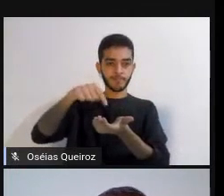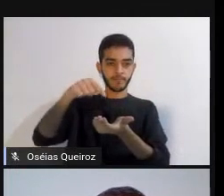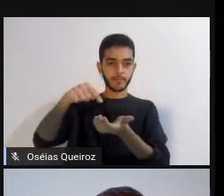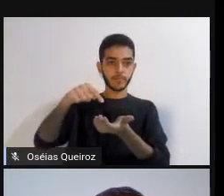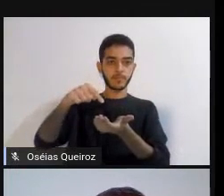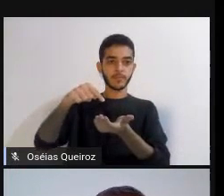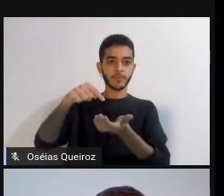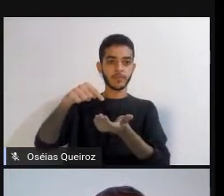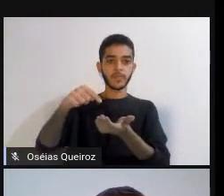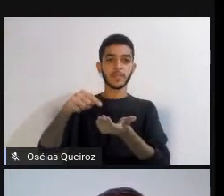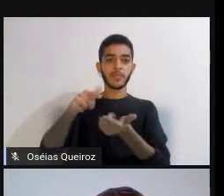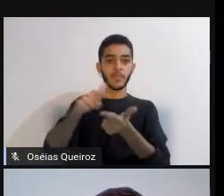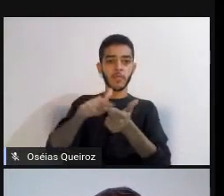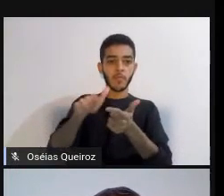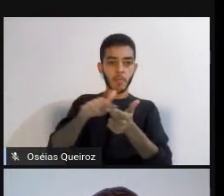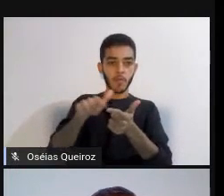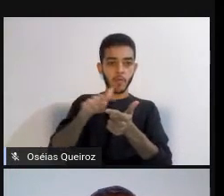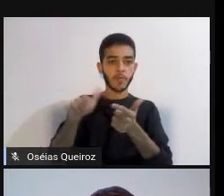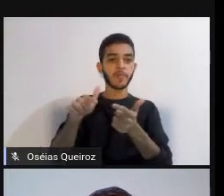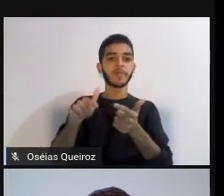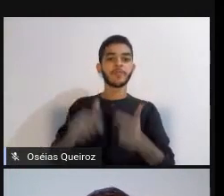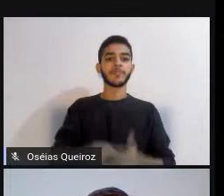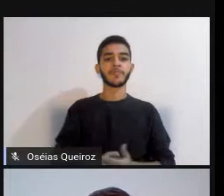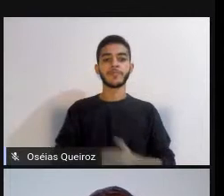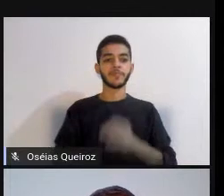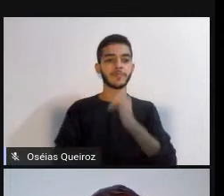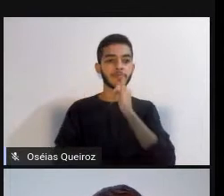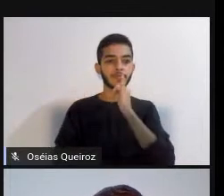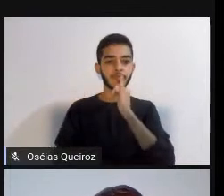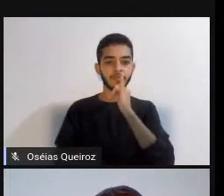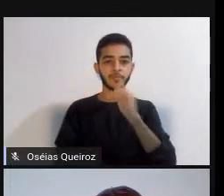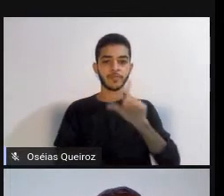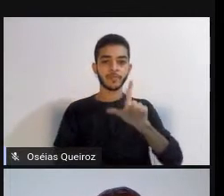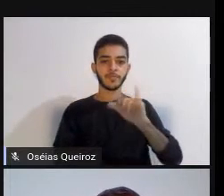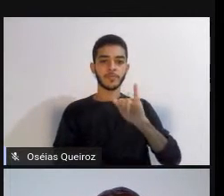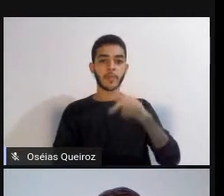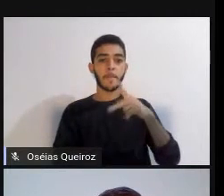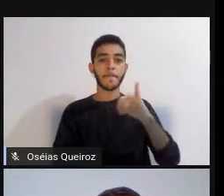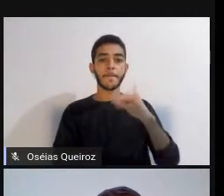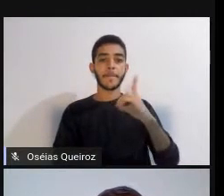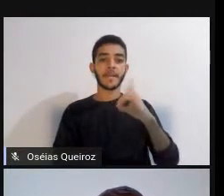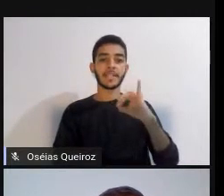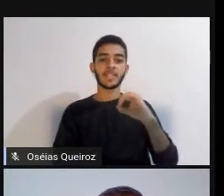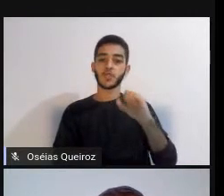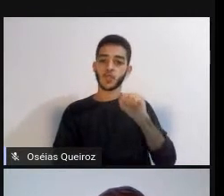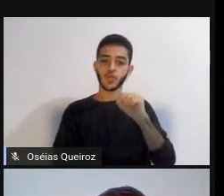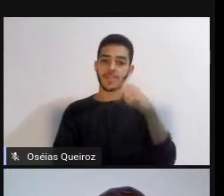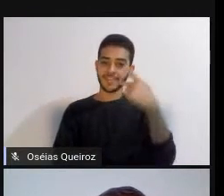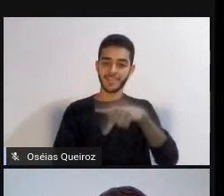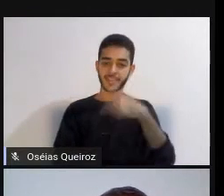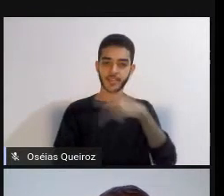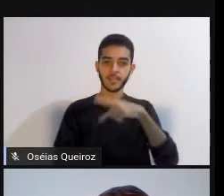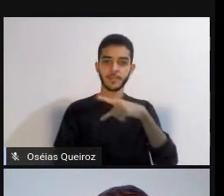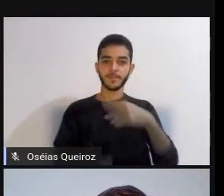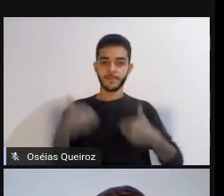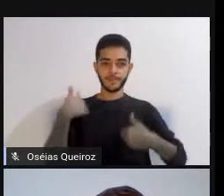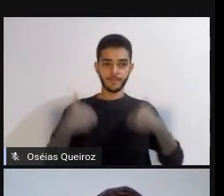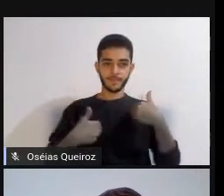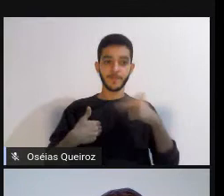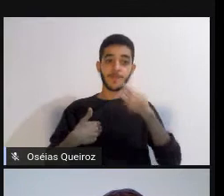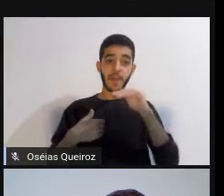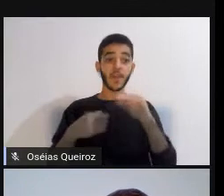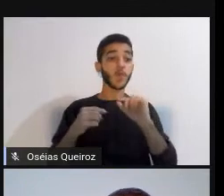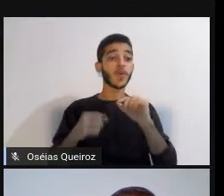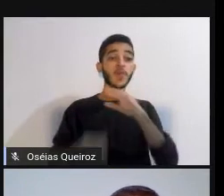em lesões em biomoléculas, como, por exemplo, lipídios do molusco. Então, esse microplástico ele vai afetar, inclusive, o